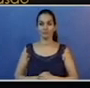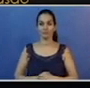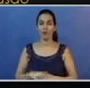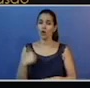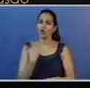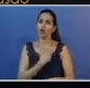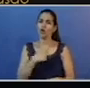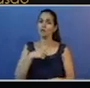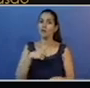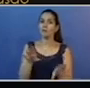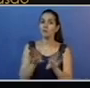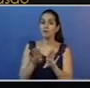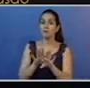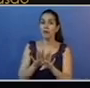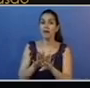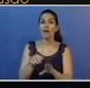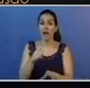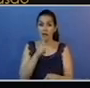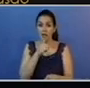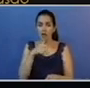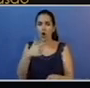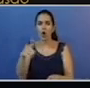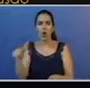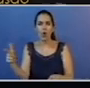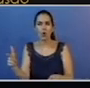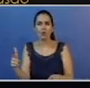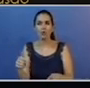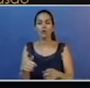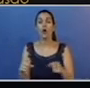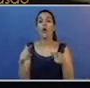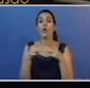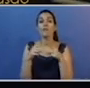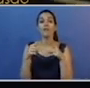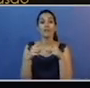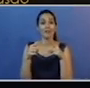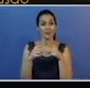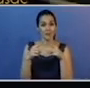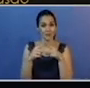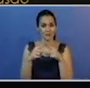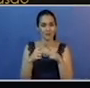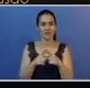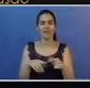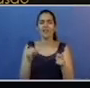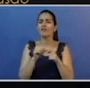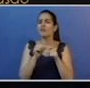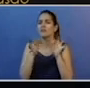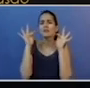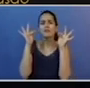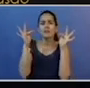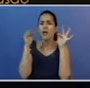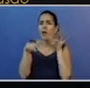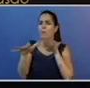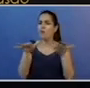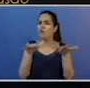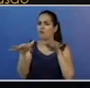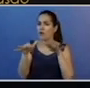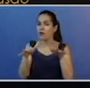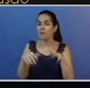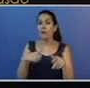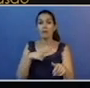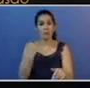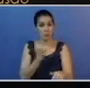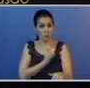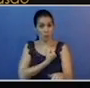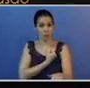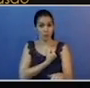Nós temos também ainda os esportes combinatórios, que são modalidades nas quais o importante é realizar técnicas e movimentos para tentar ganhar